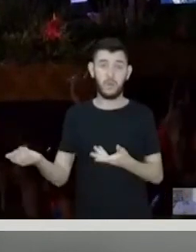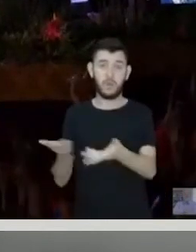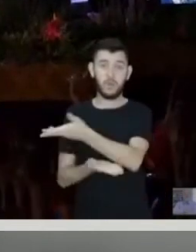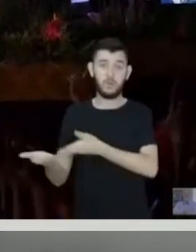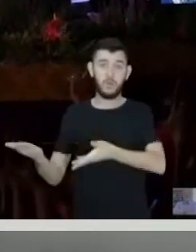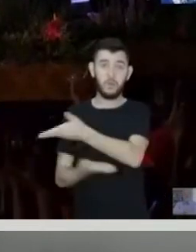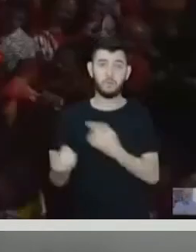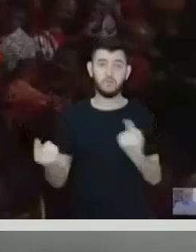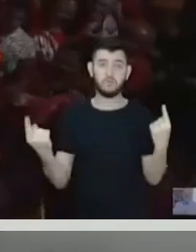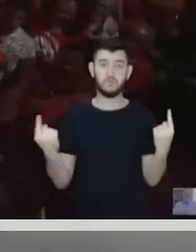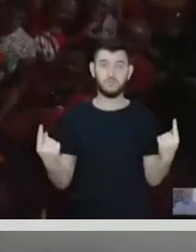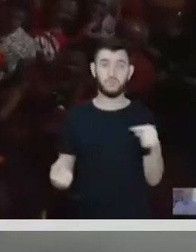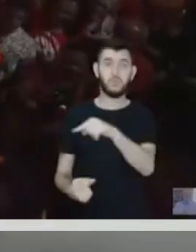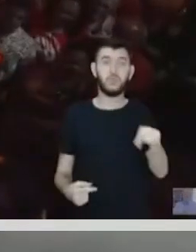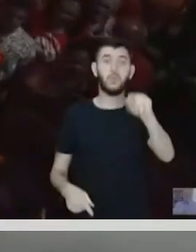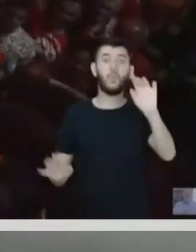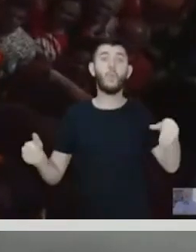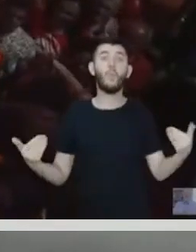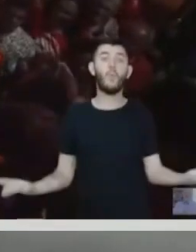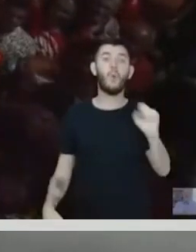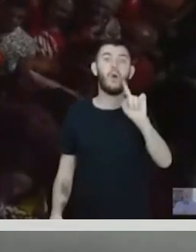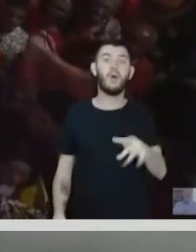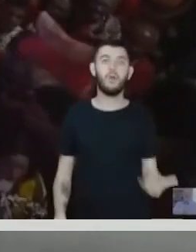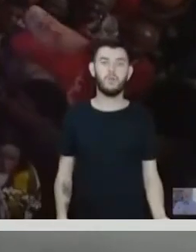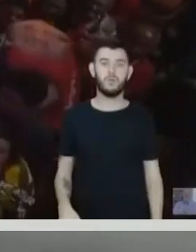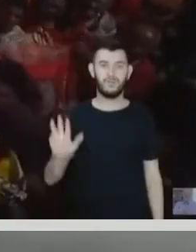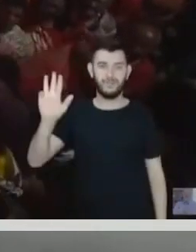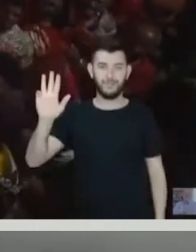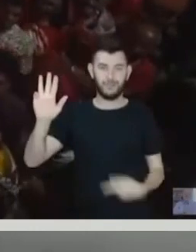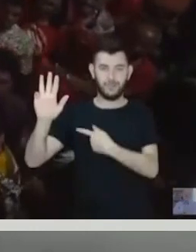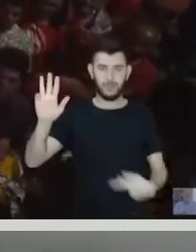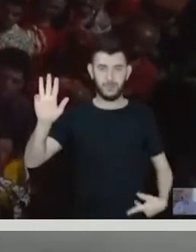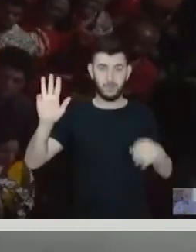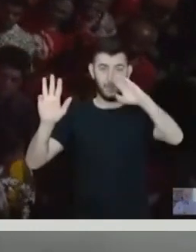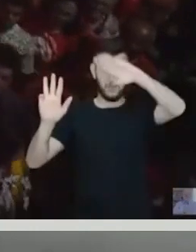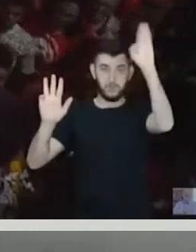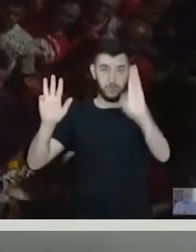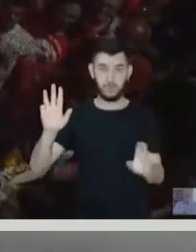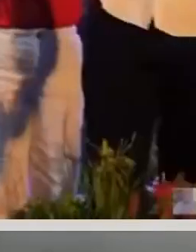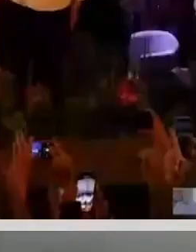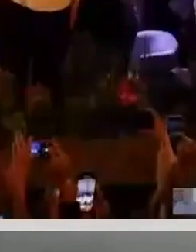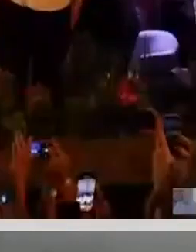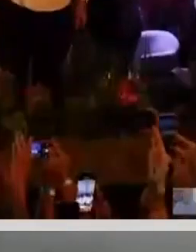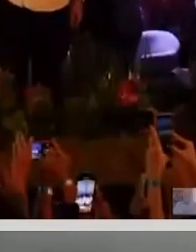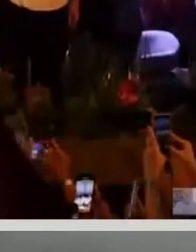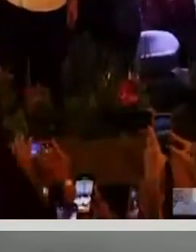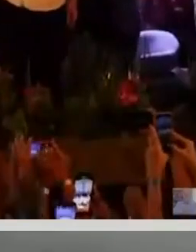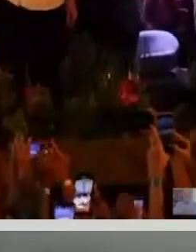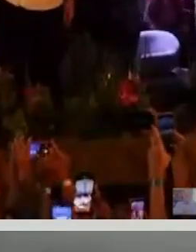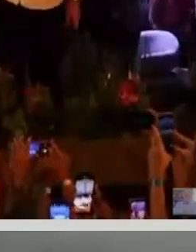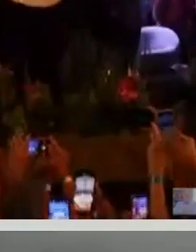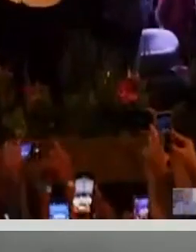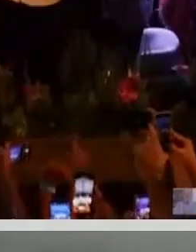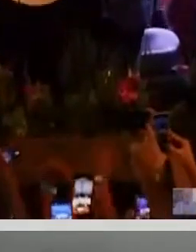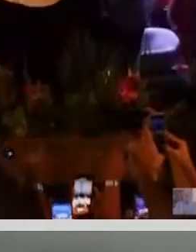turno, e isso sim pode forçar uma migração para o voto útil em direção ao Lula dos eleitores de esquerda.